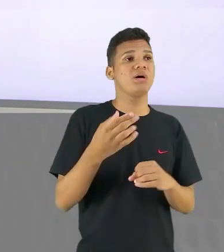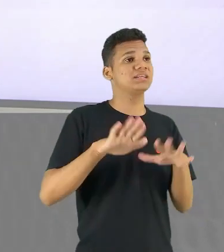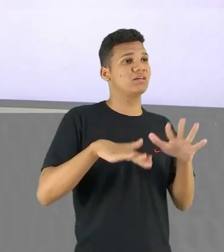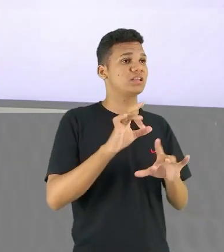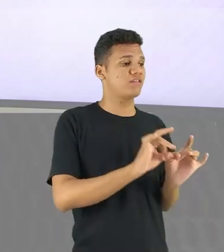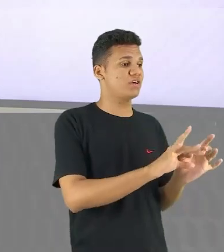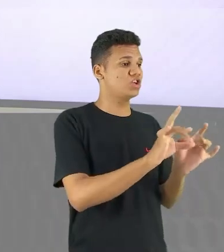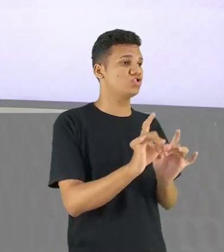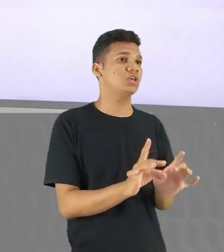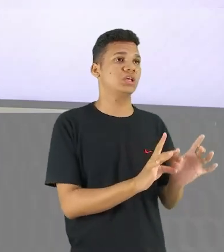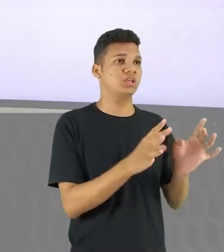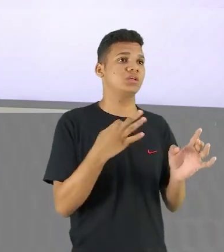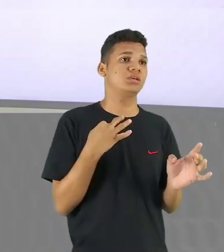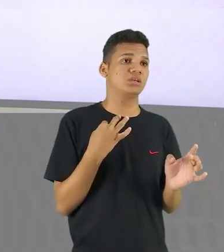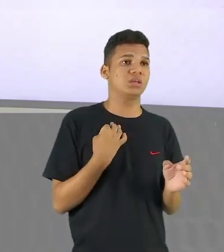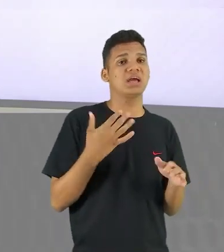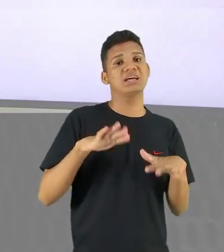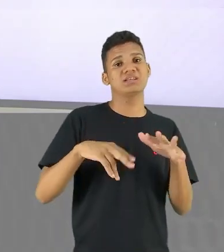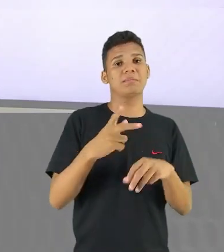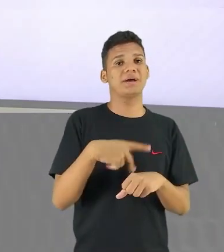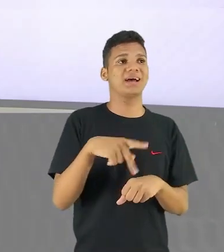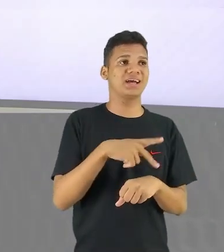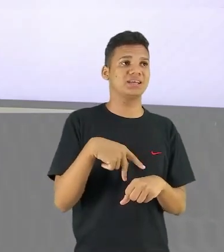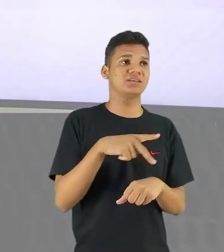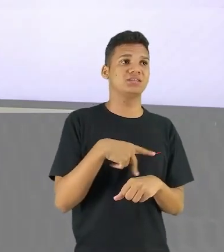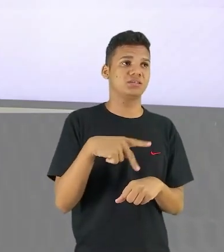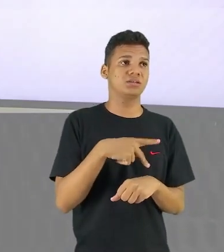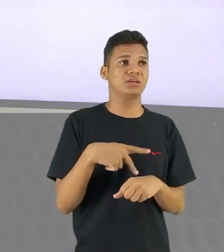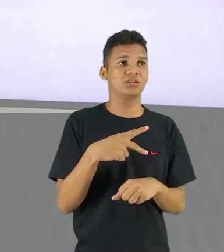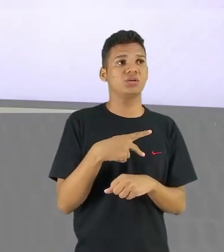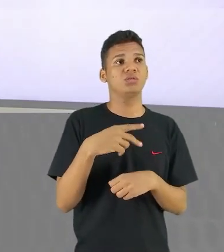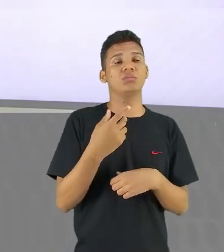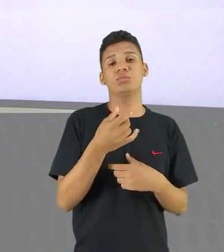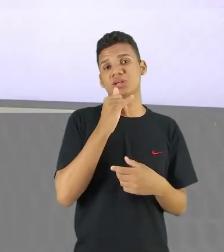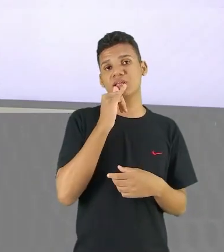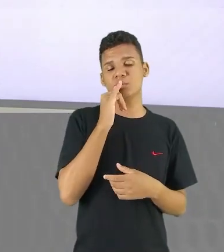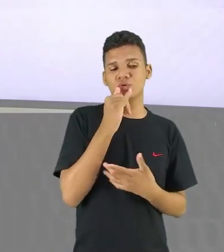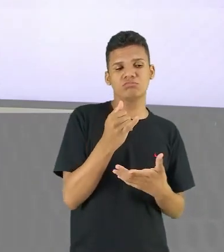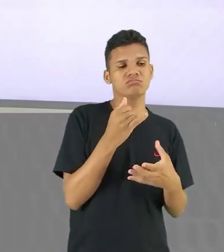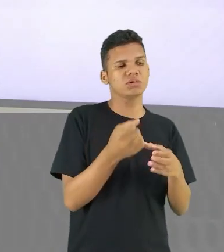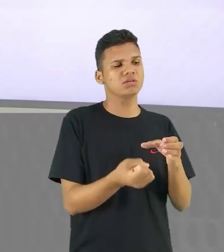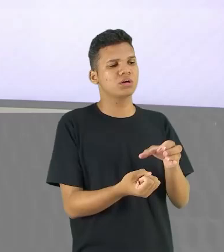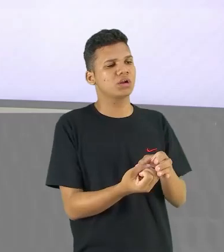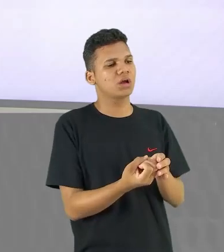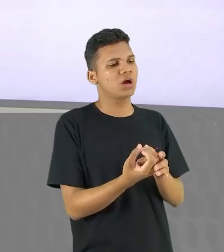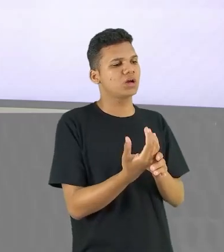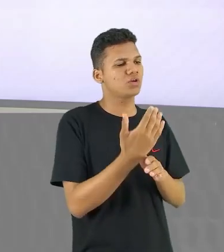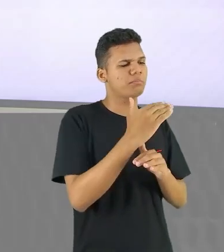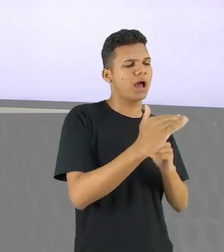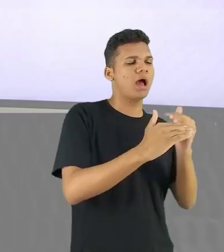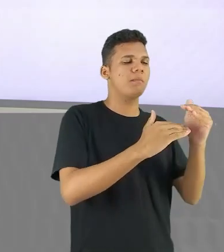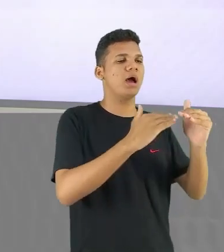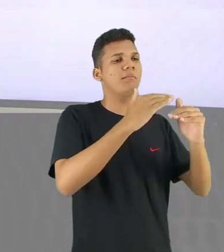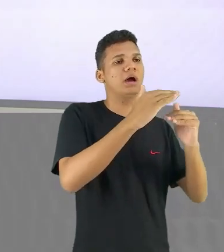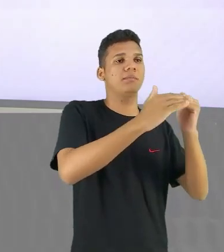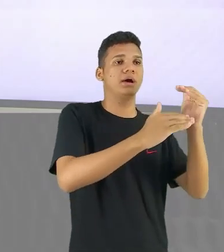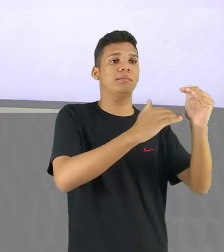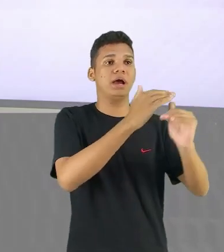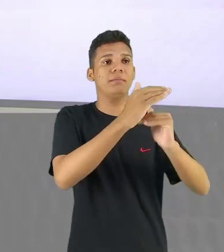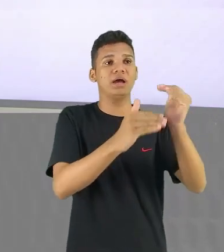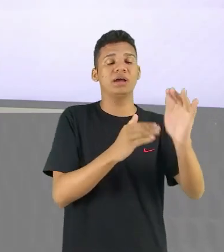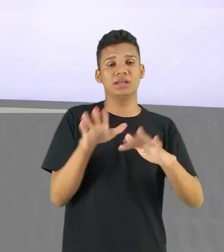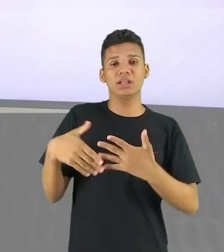mercados populares em países que estão em desenvolvimento, tá bom? E no fim ele coloca uma estatística lá